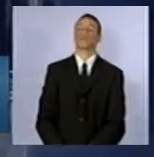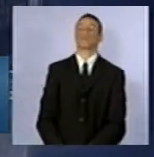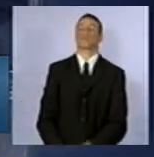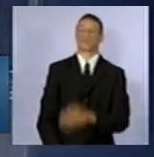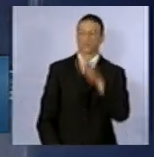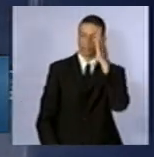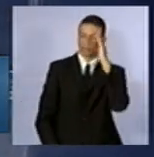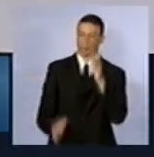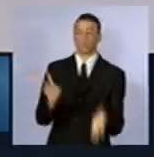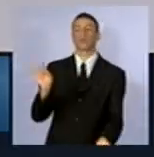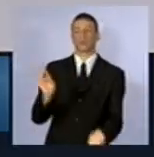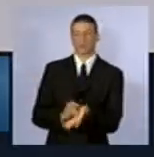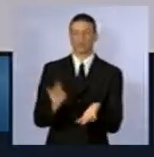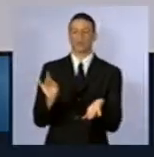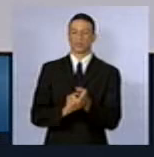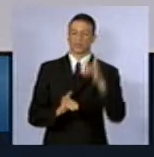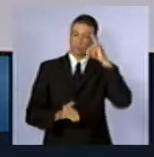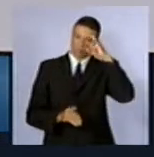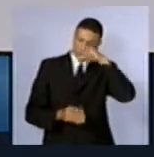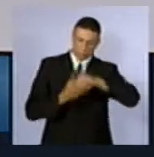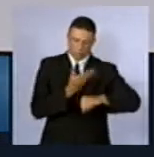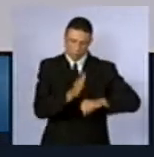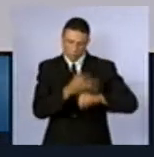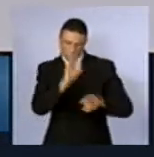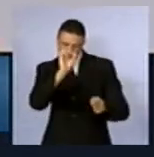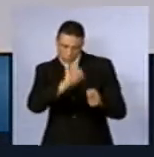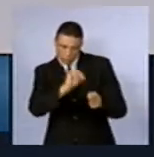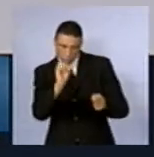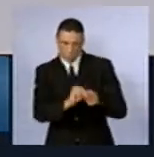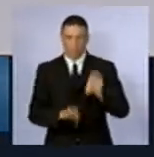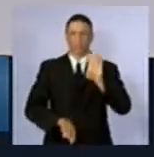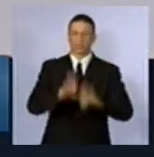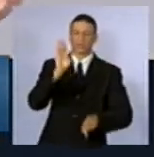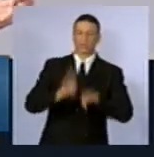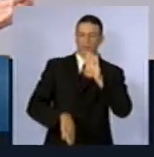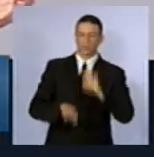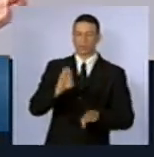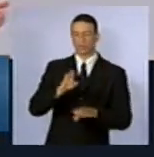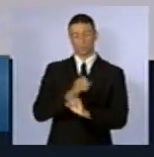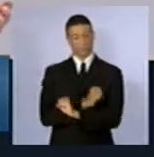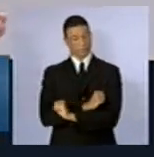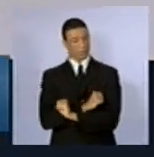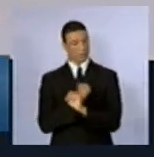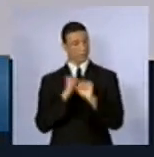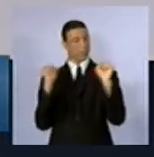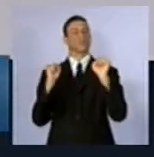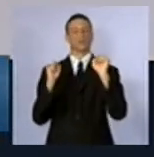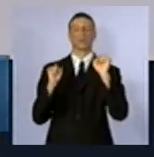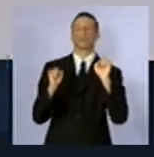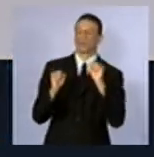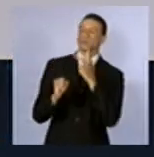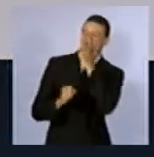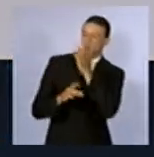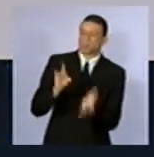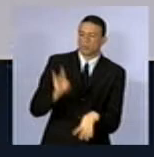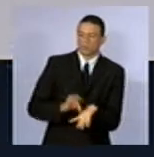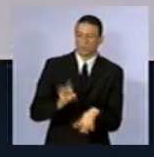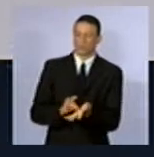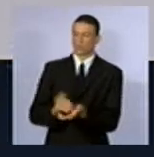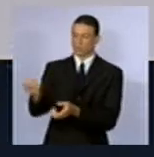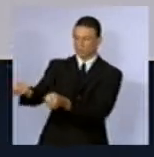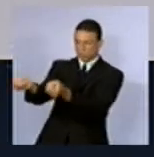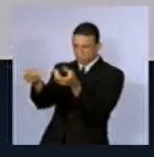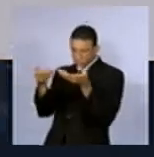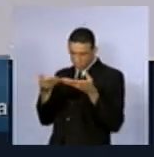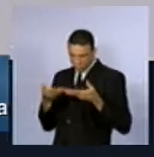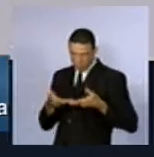São dificuldades práticas às vezes exacerbadas porque na verdade como foi trazido até na